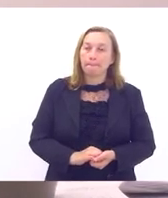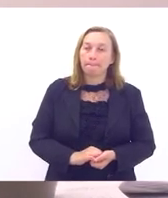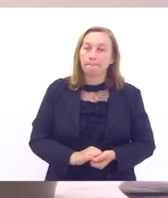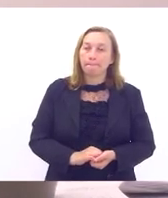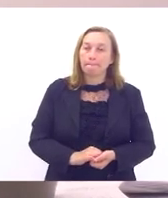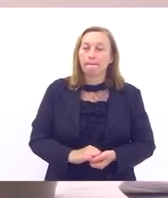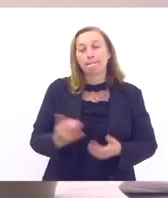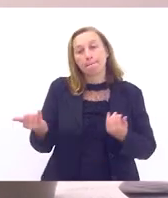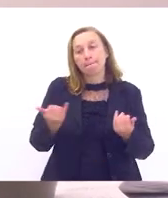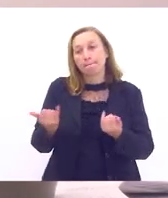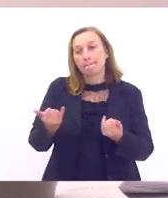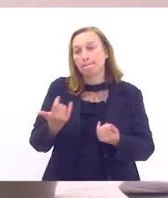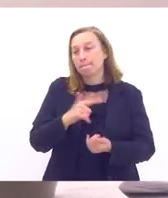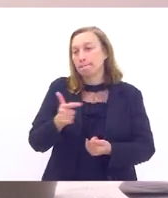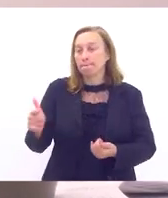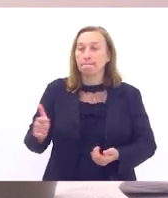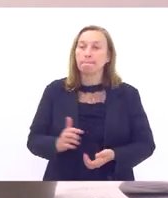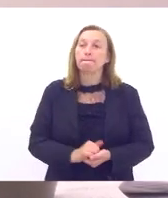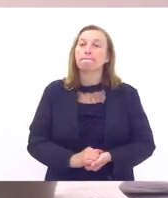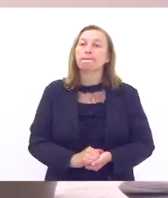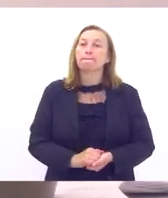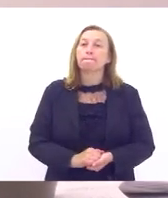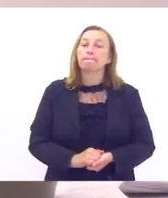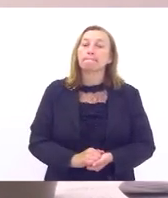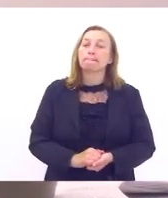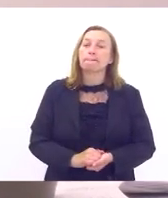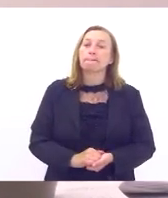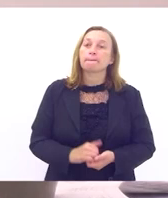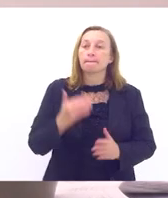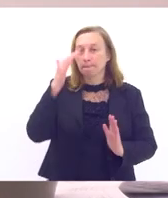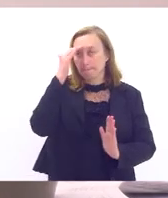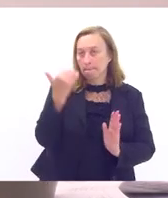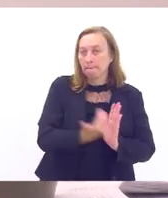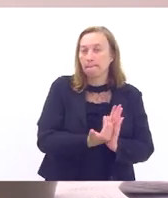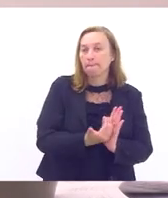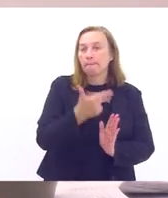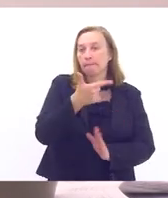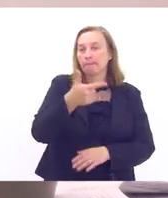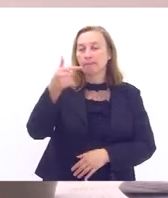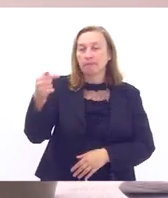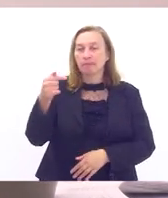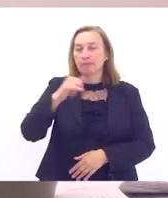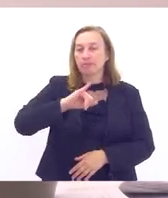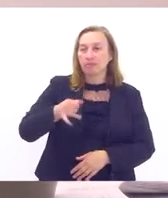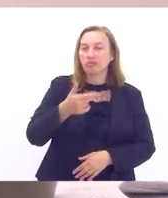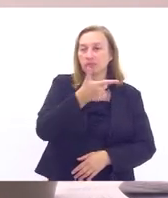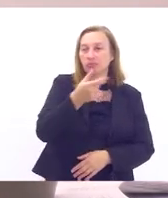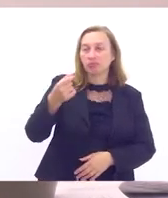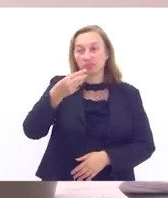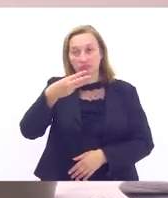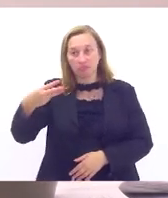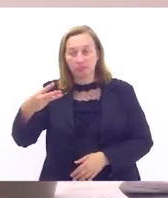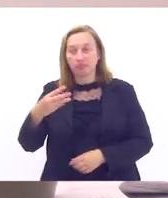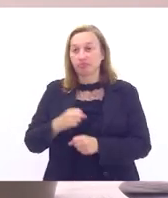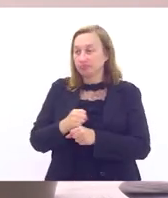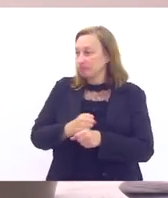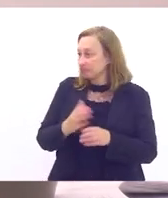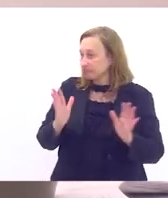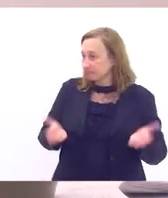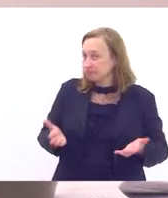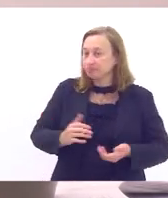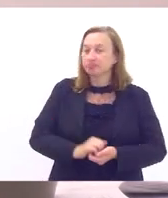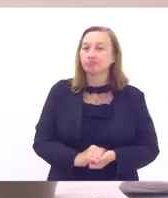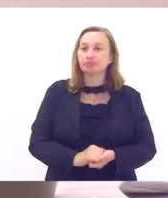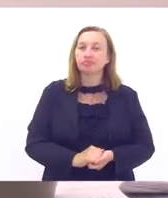temos notícia de que isso esteja sendo feito. Em 27 de janeiro de 2023, nesse ano, isso é um